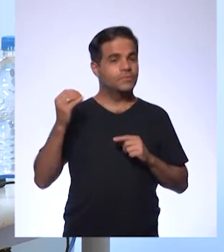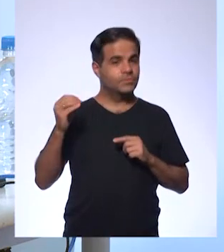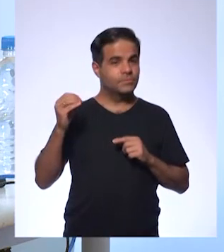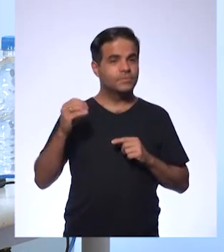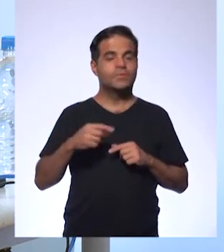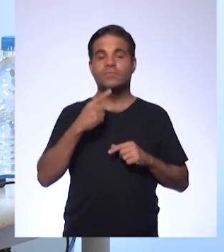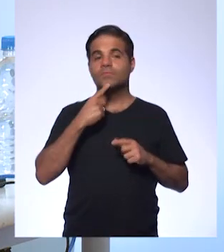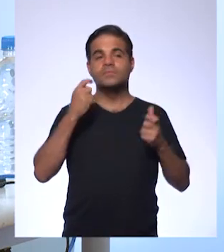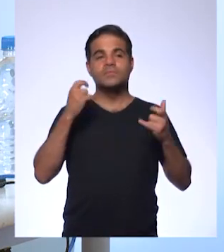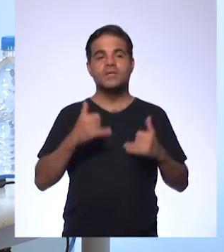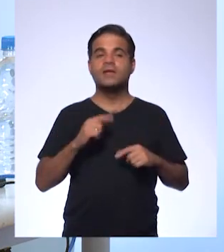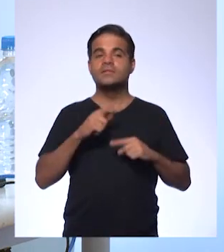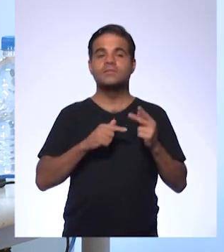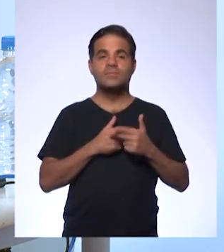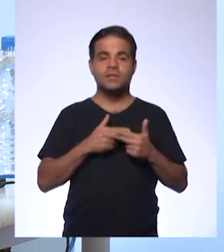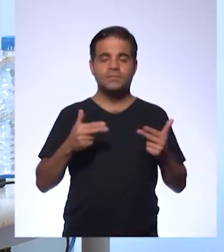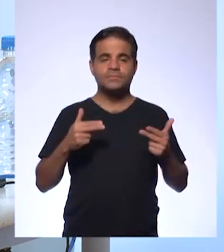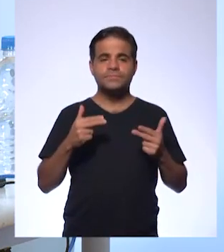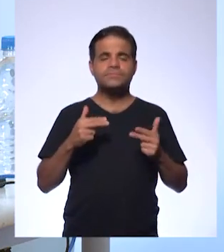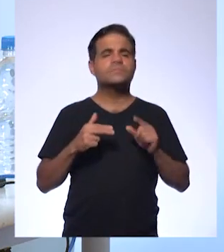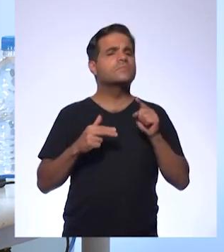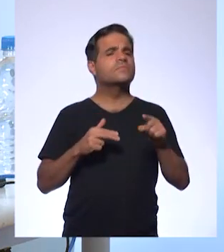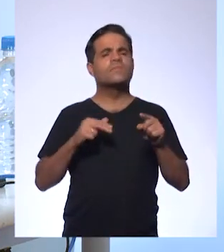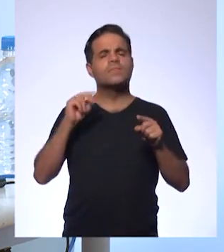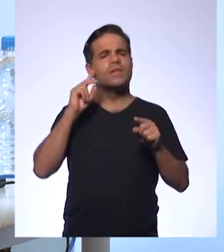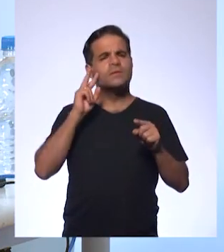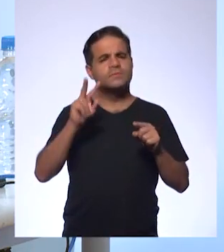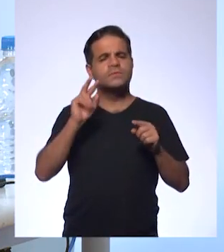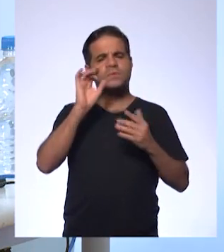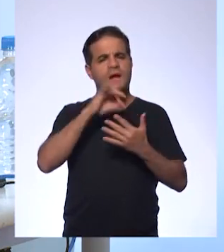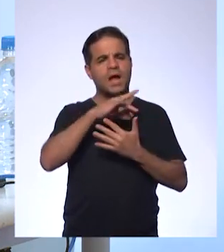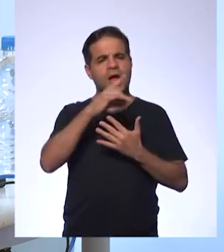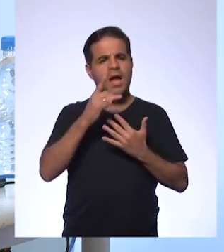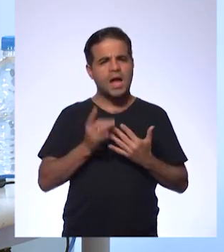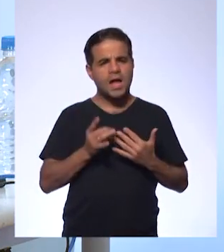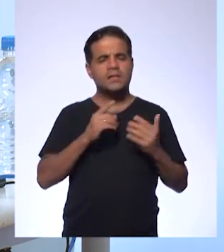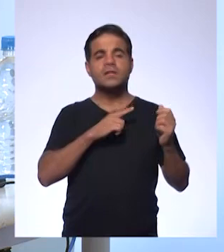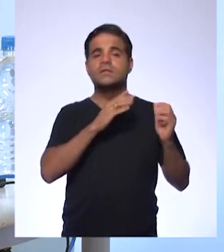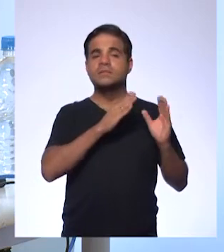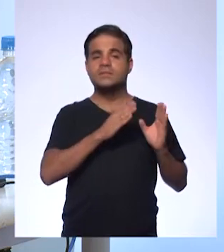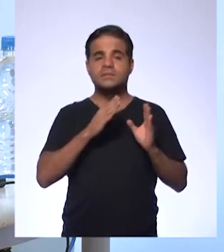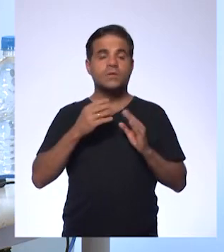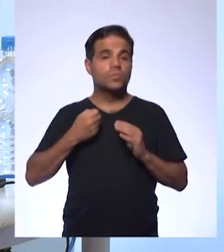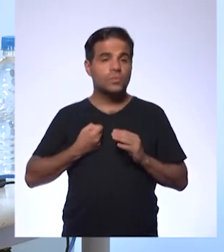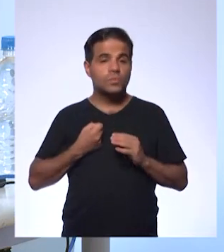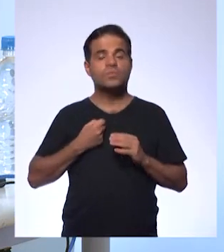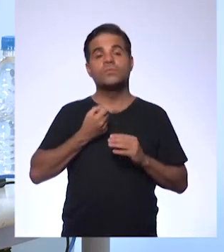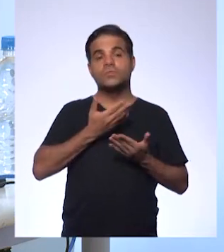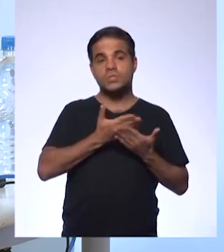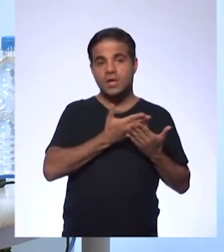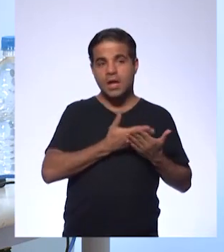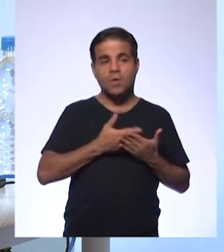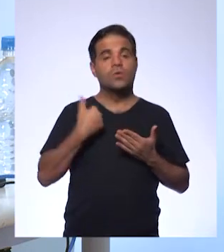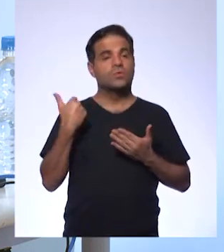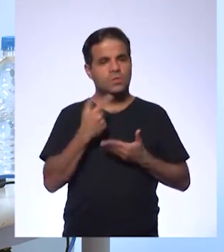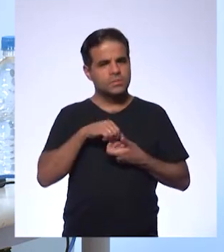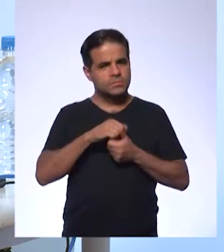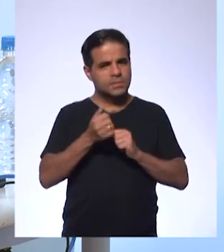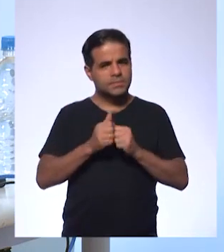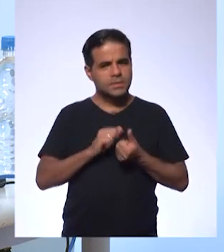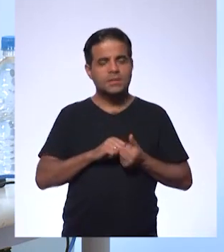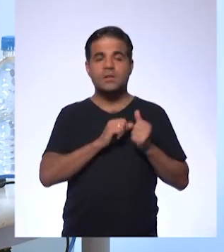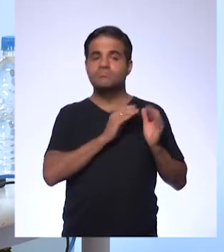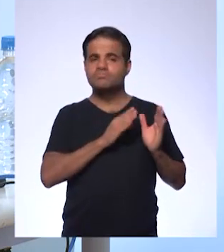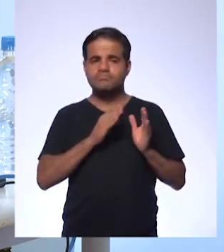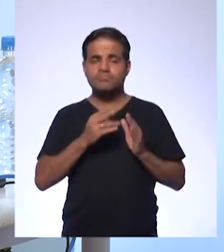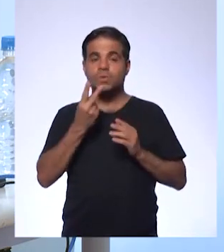outubro, falar desse material. E aí vocês viram aí que cada sequência tem um número de aulas, a gente vai adaptar cada sequência